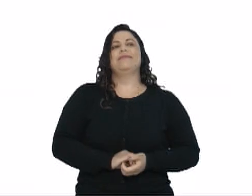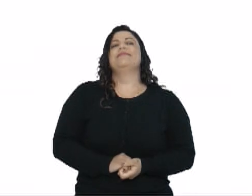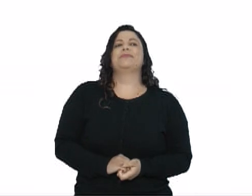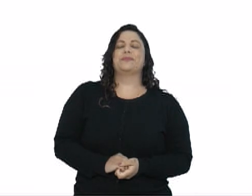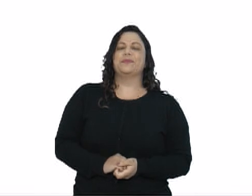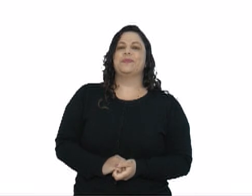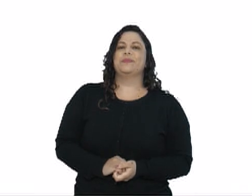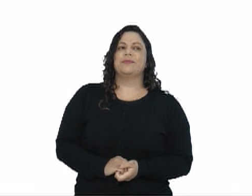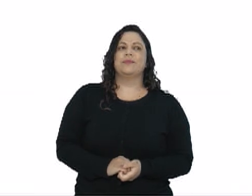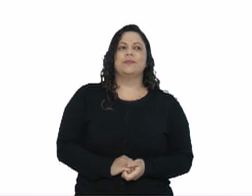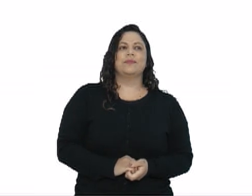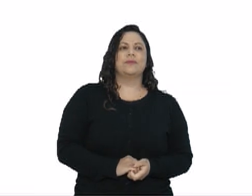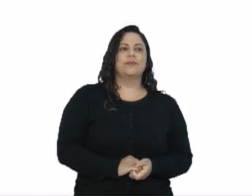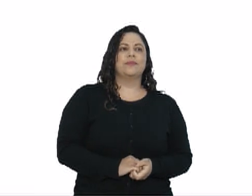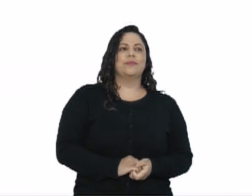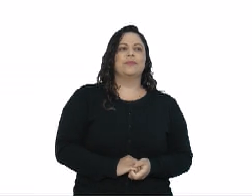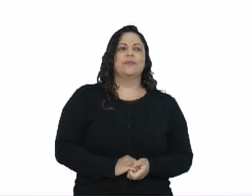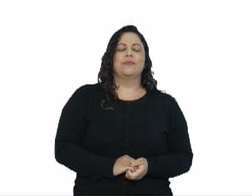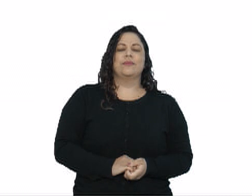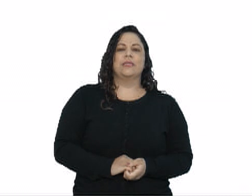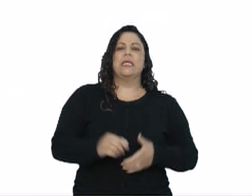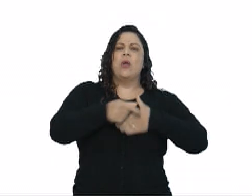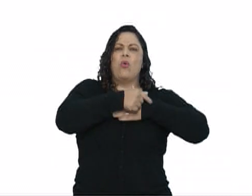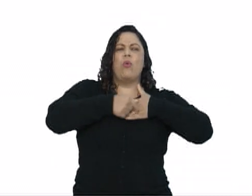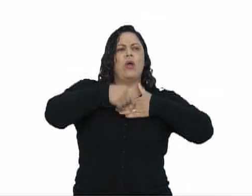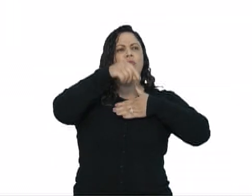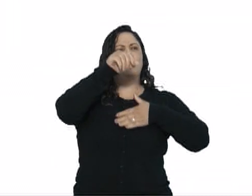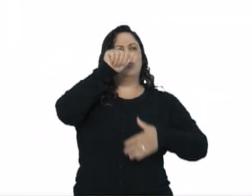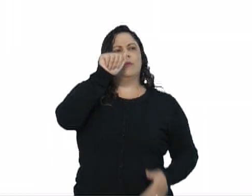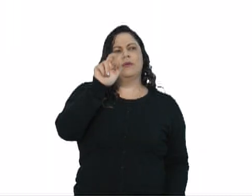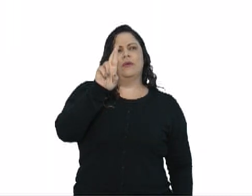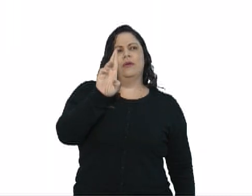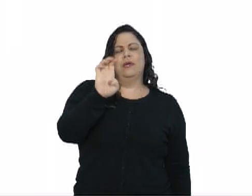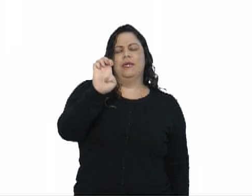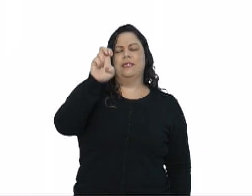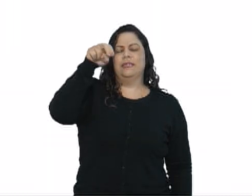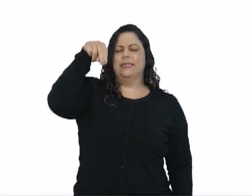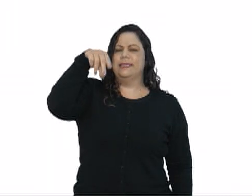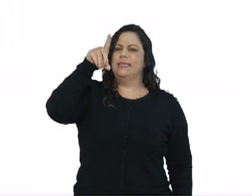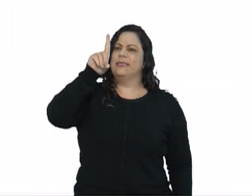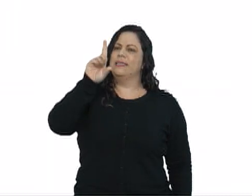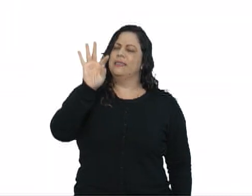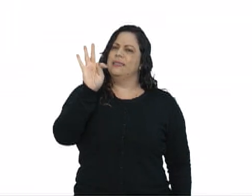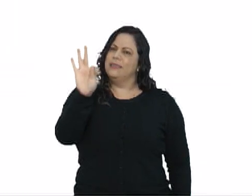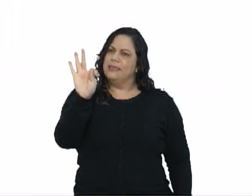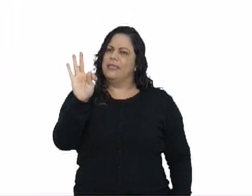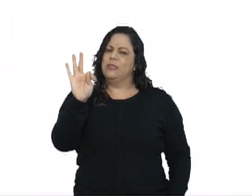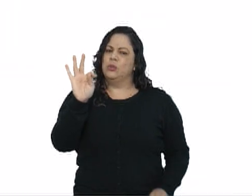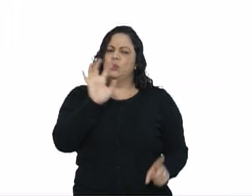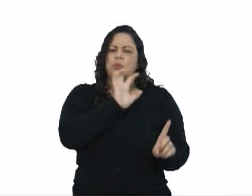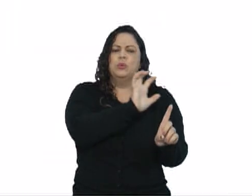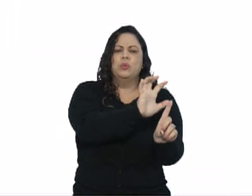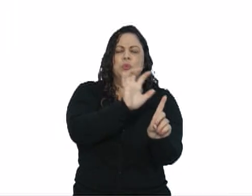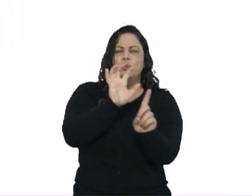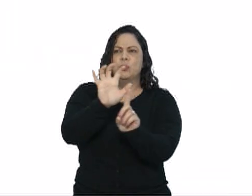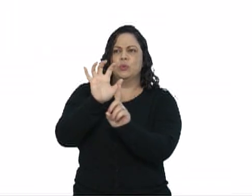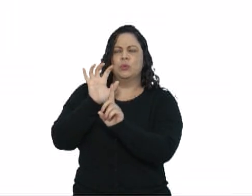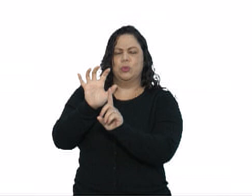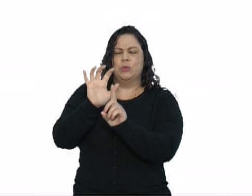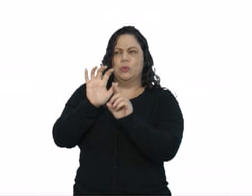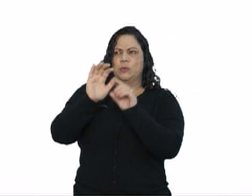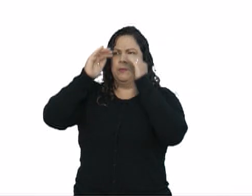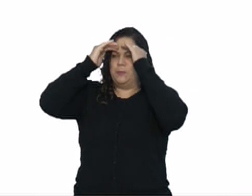Segundo Arendt, o autoritarismo tenta induzir o povo à apatia, à obediência passiva